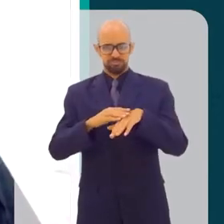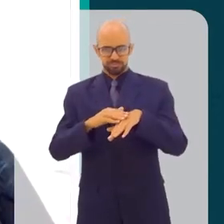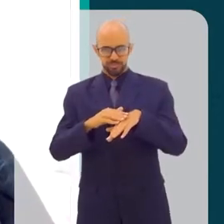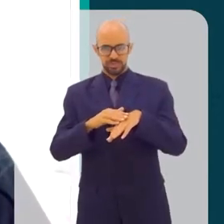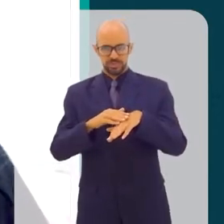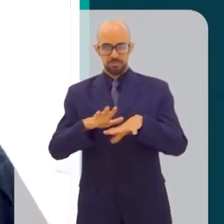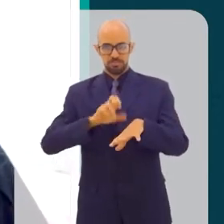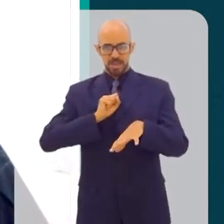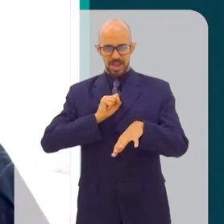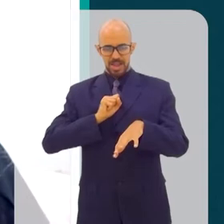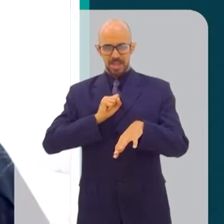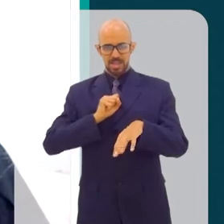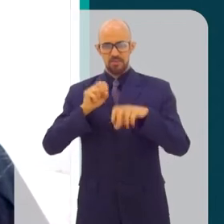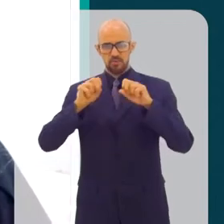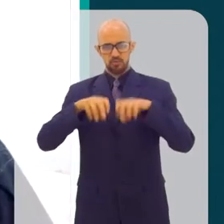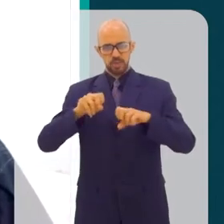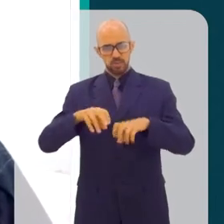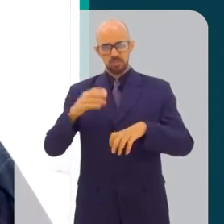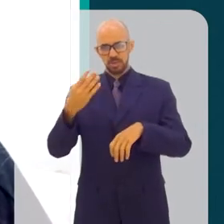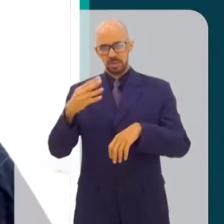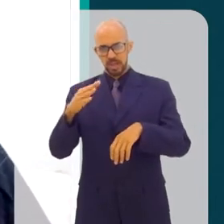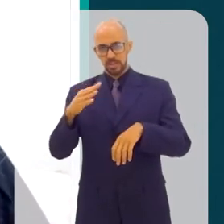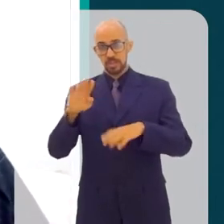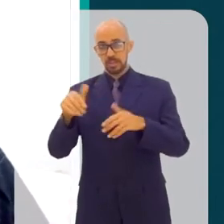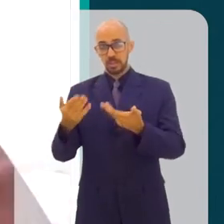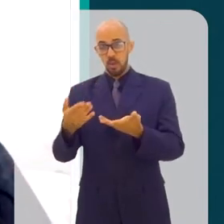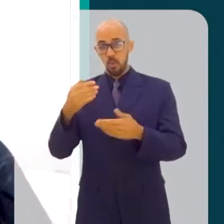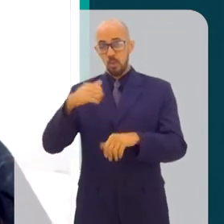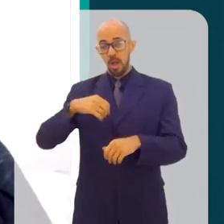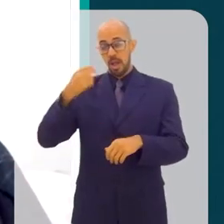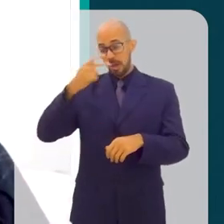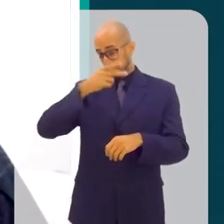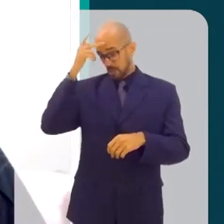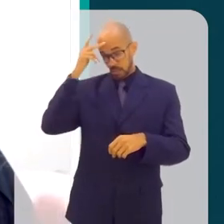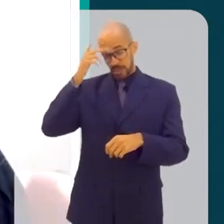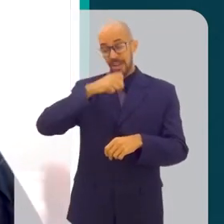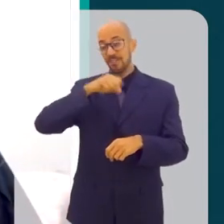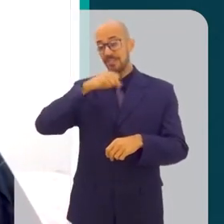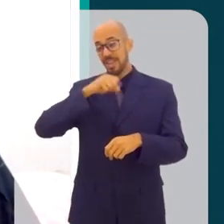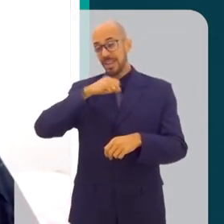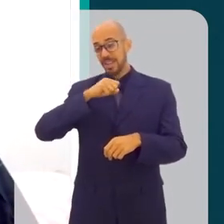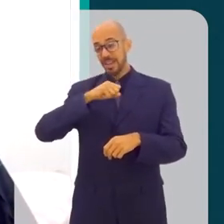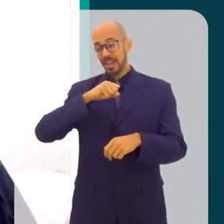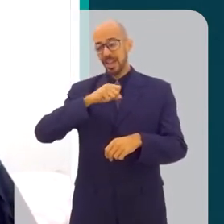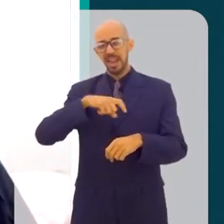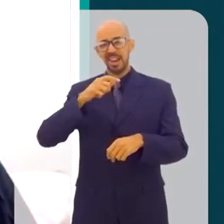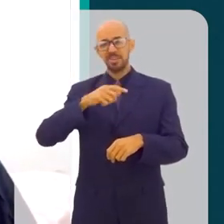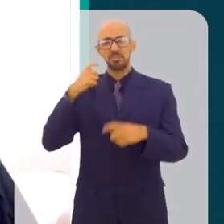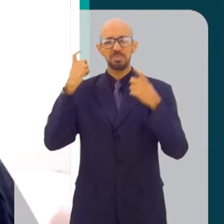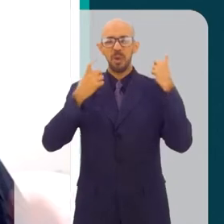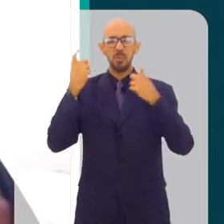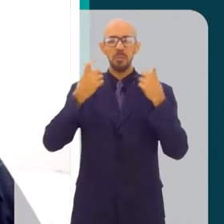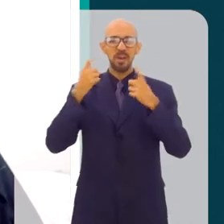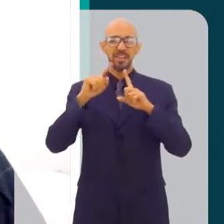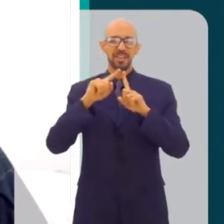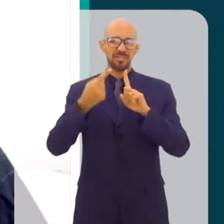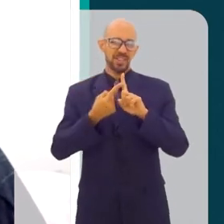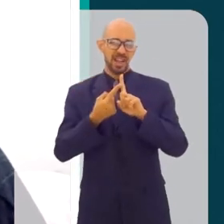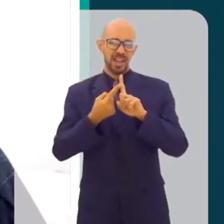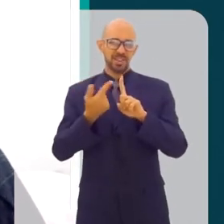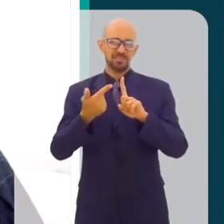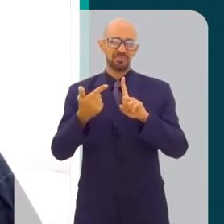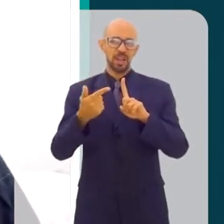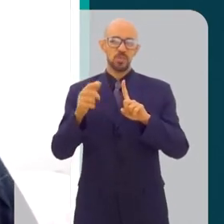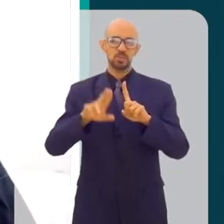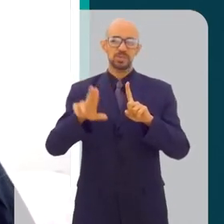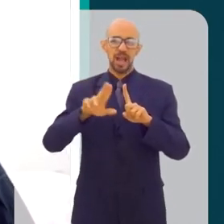Então, a pessoa mais velha, ela já descartou a possibilidade de engravidar. Então,